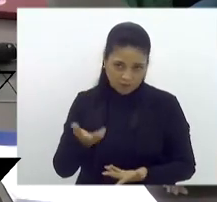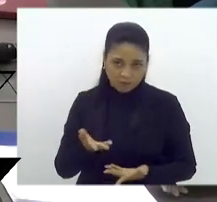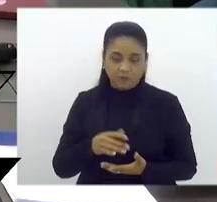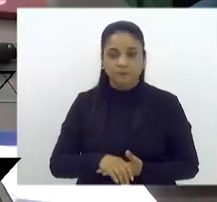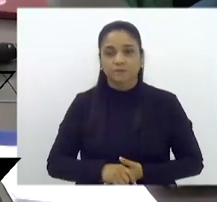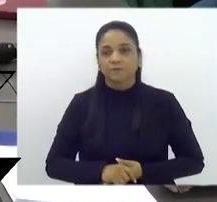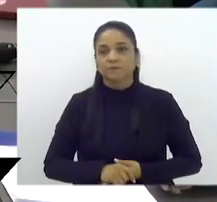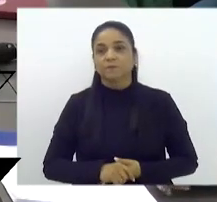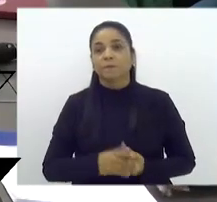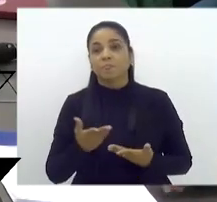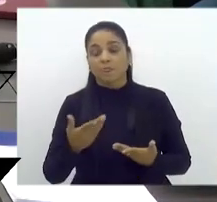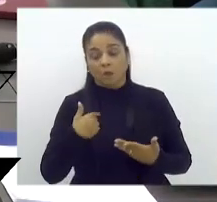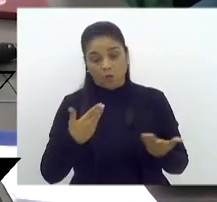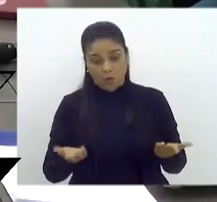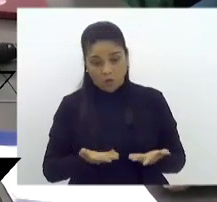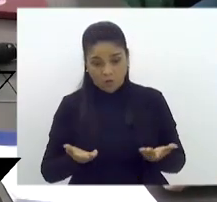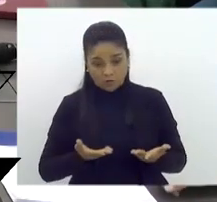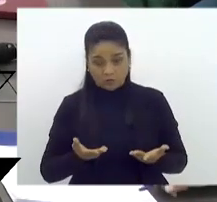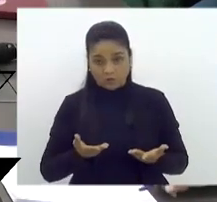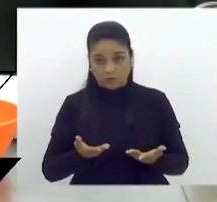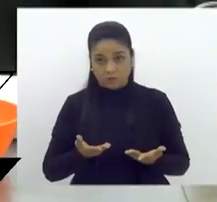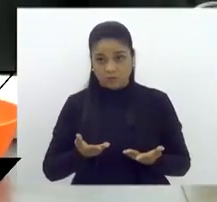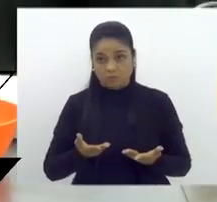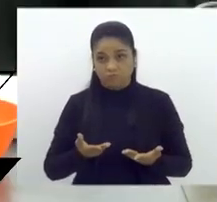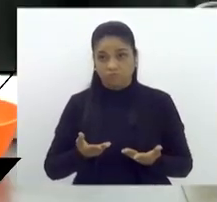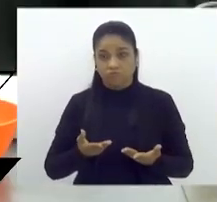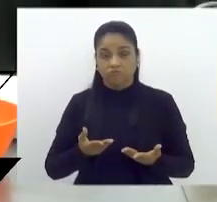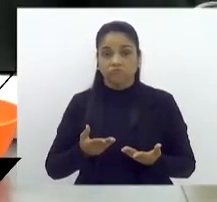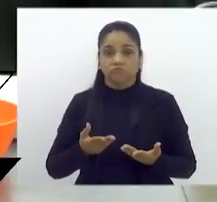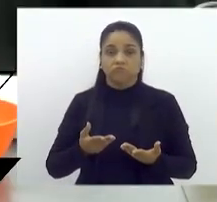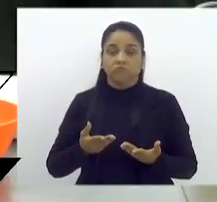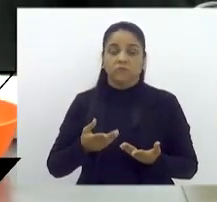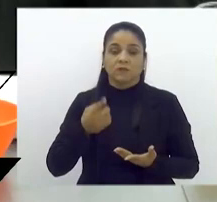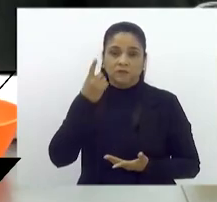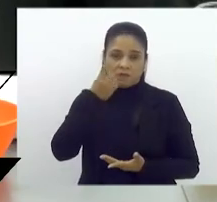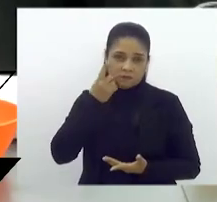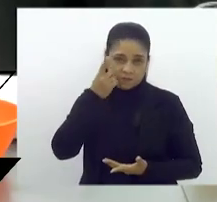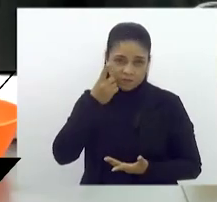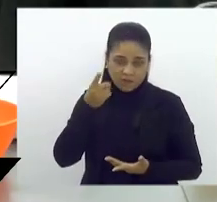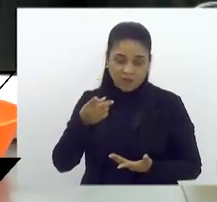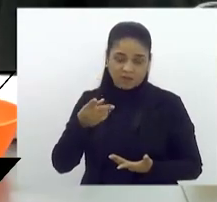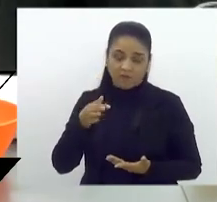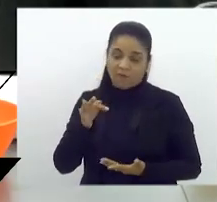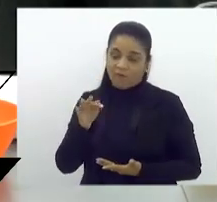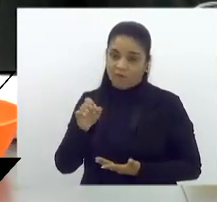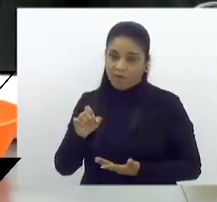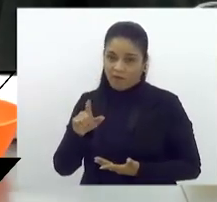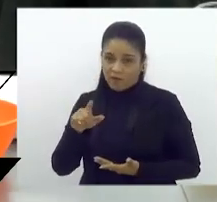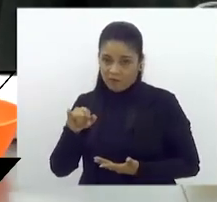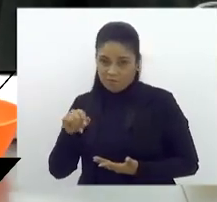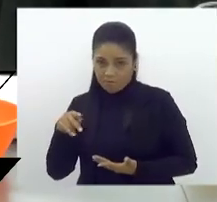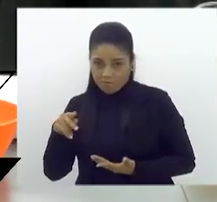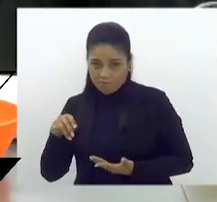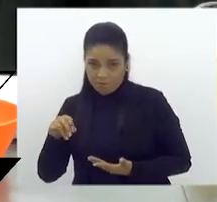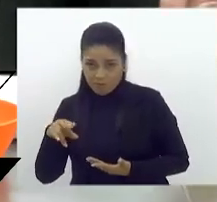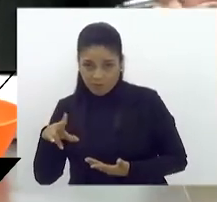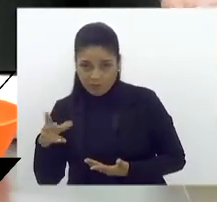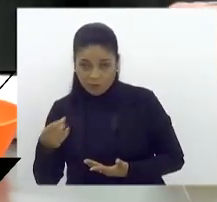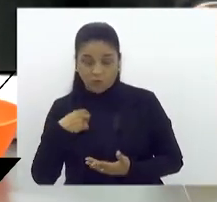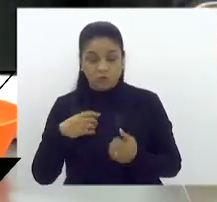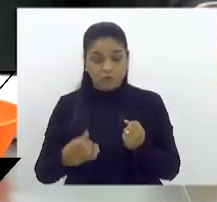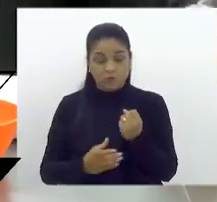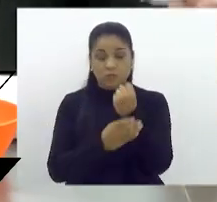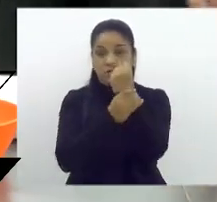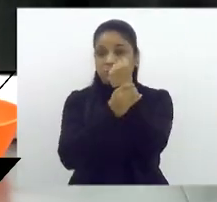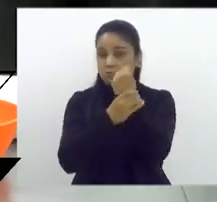nós estamos legislando, nesse caso específico do deputado Filipinho Raves, sobre segurança